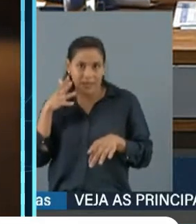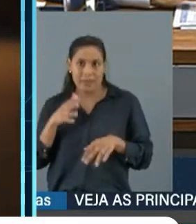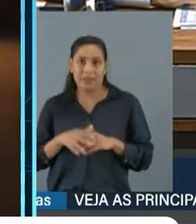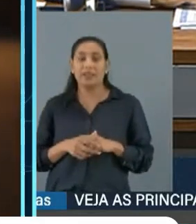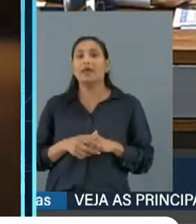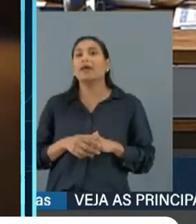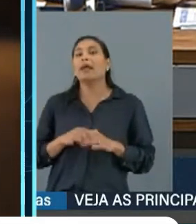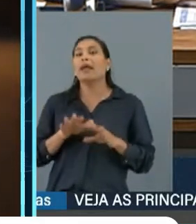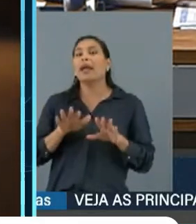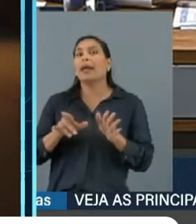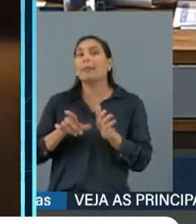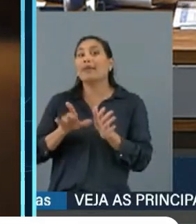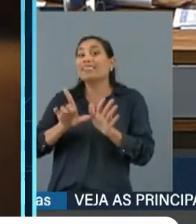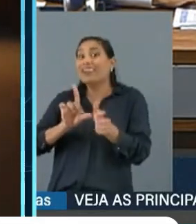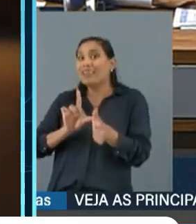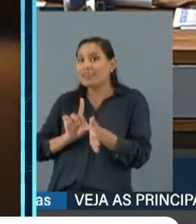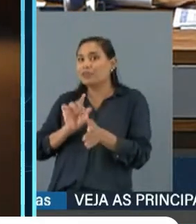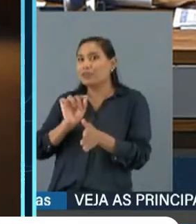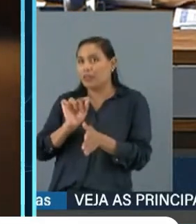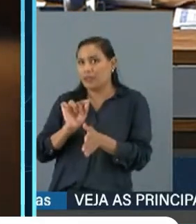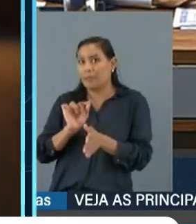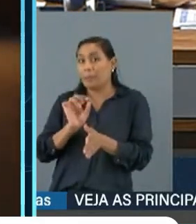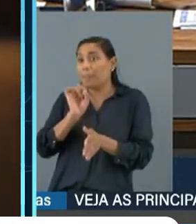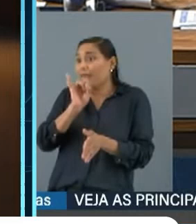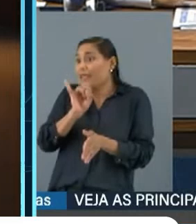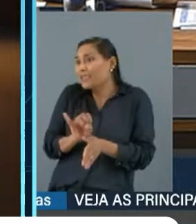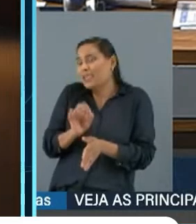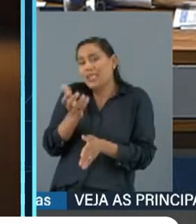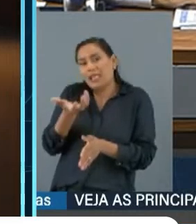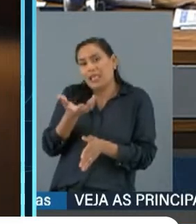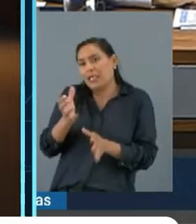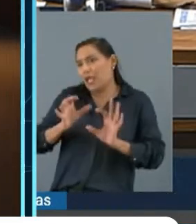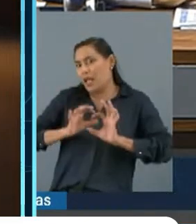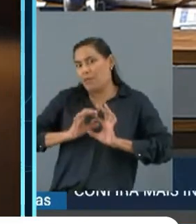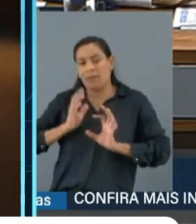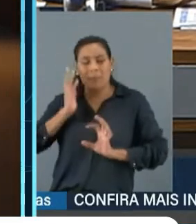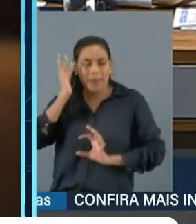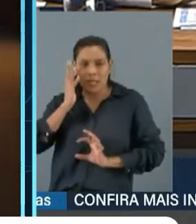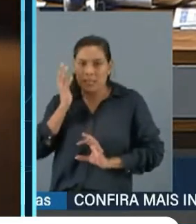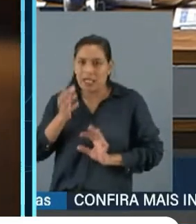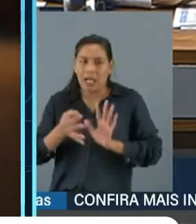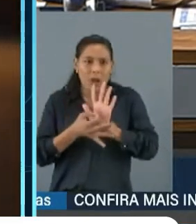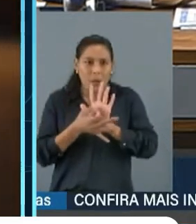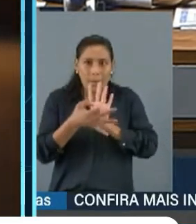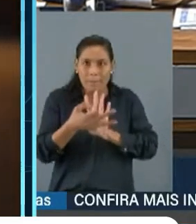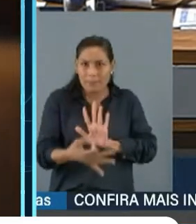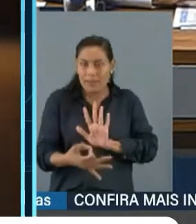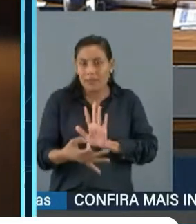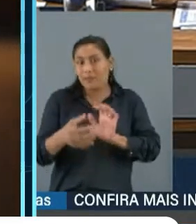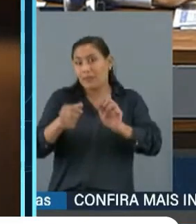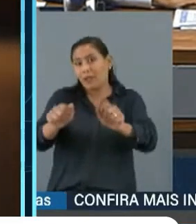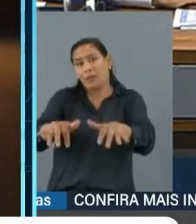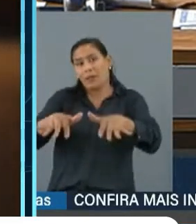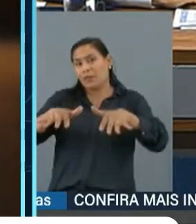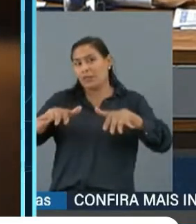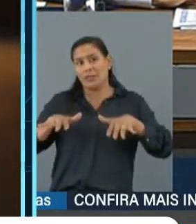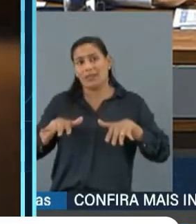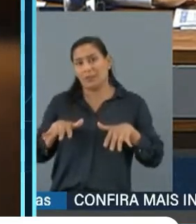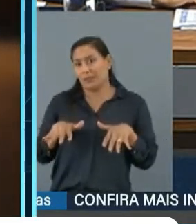qual é a conclusão lógica? Um poder protege o outro. Nada de independência entre poderes. O